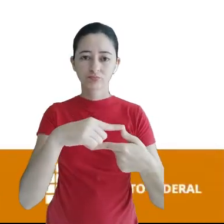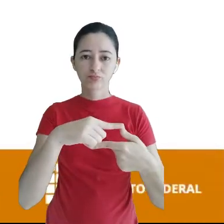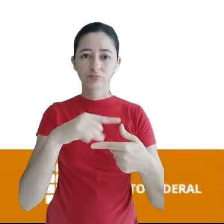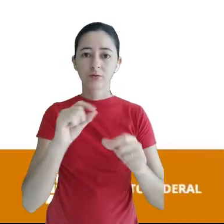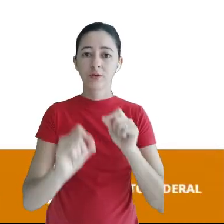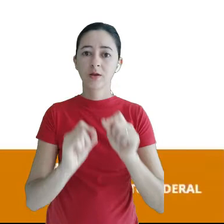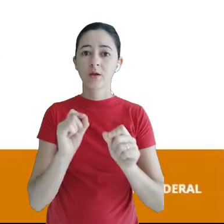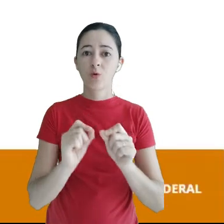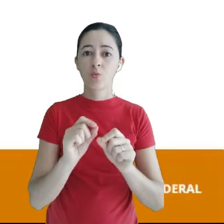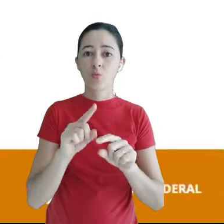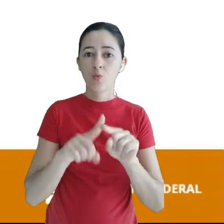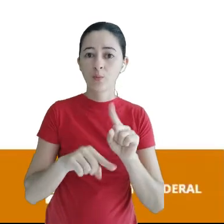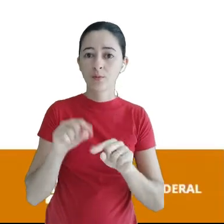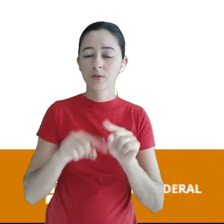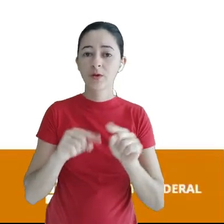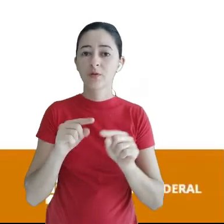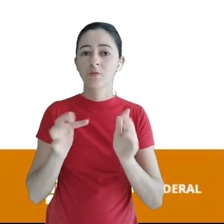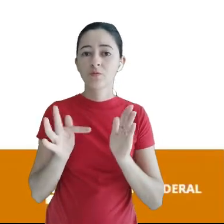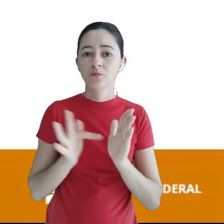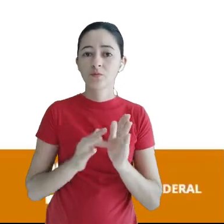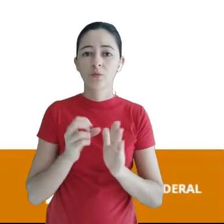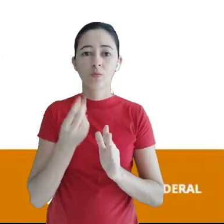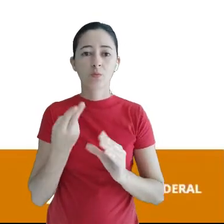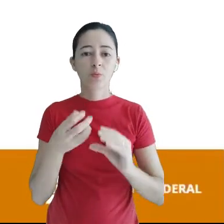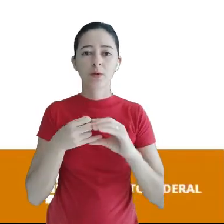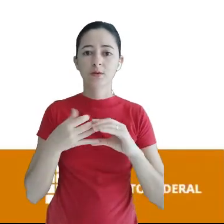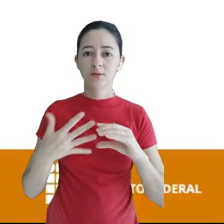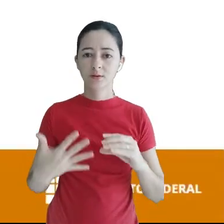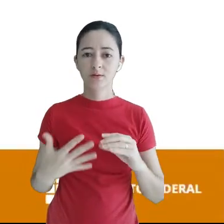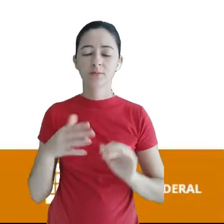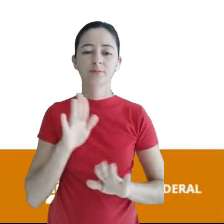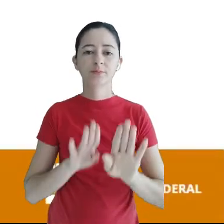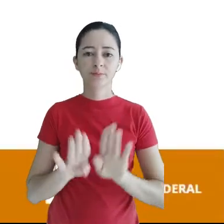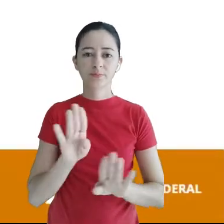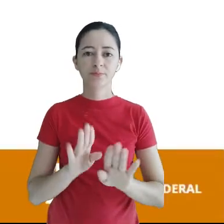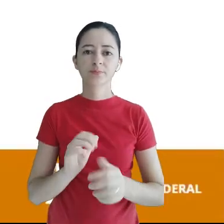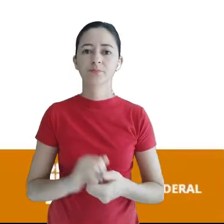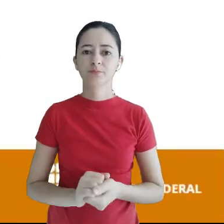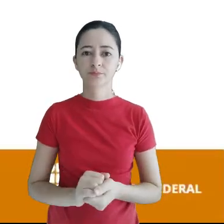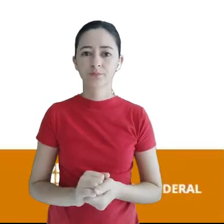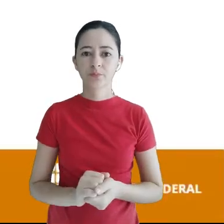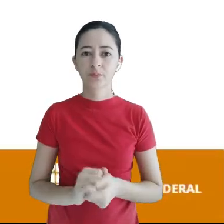de verdade, é uma funcionalidade ou é uma característica, é isso que você tem que cuidar.